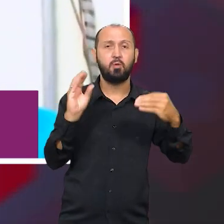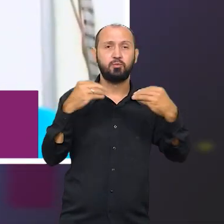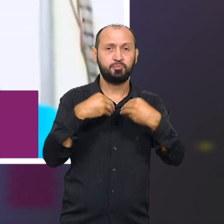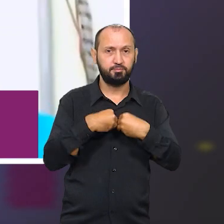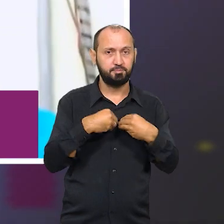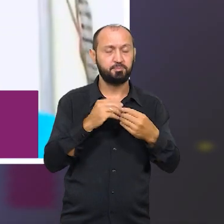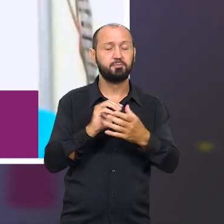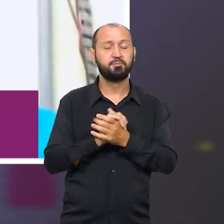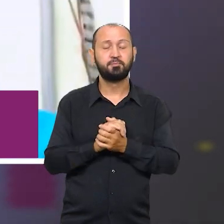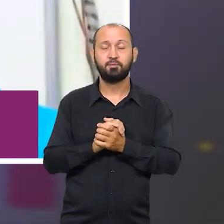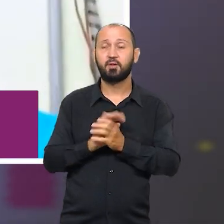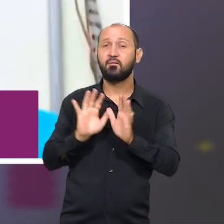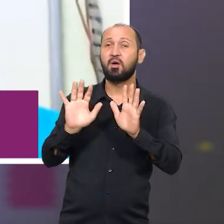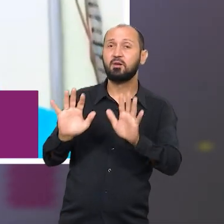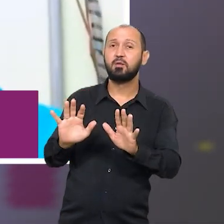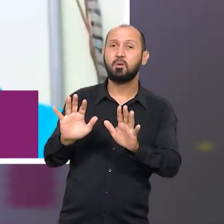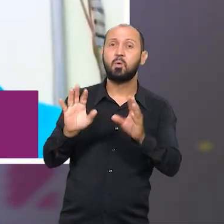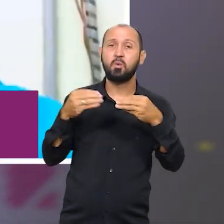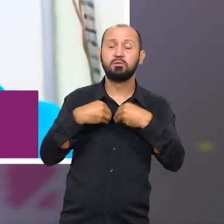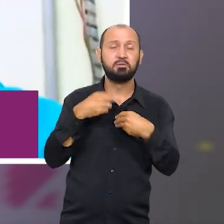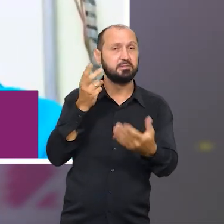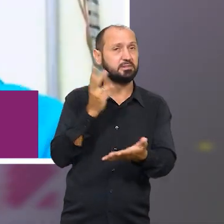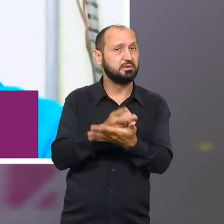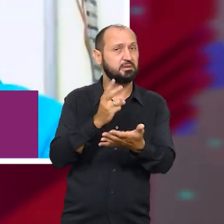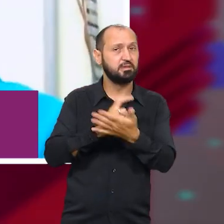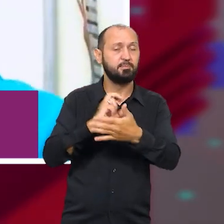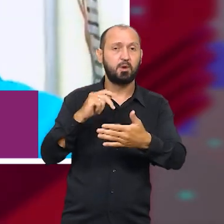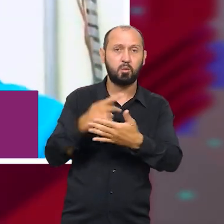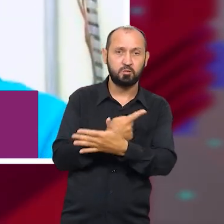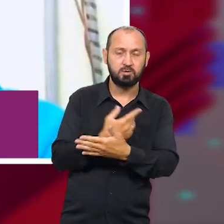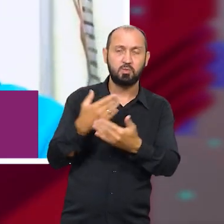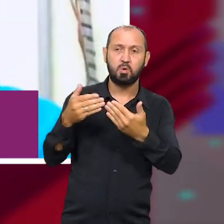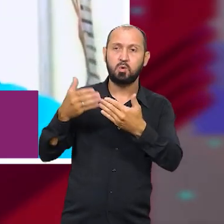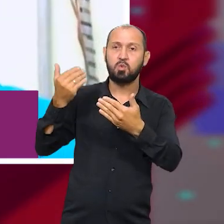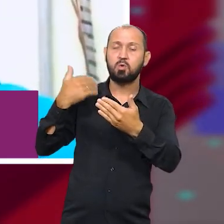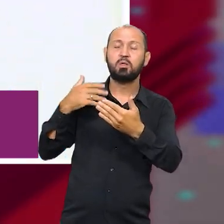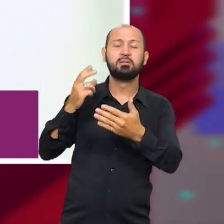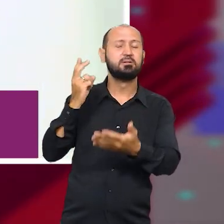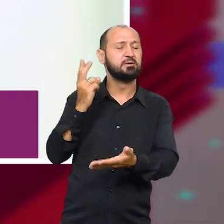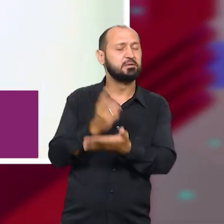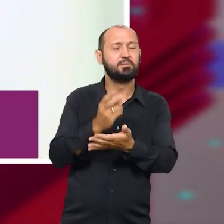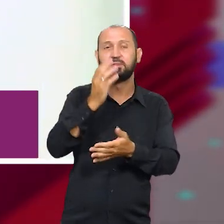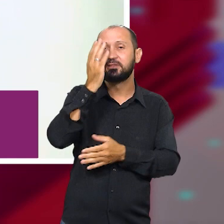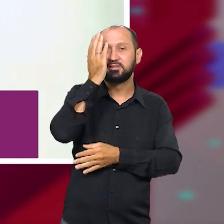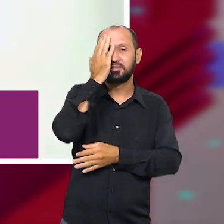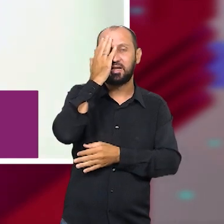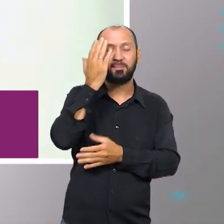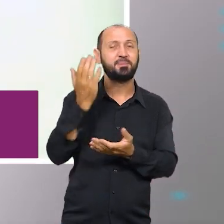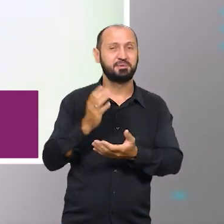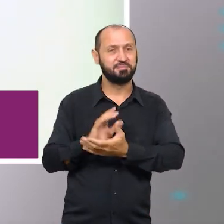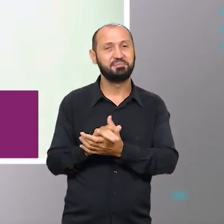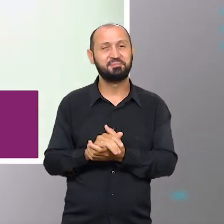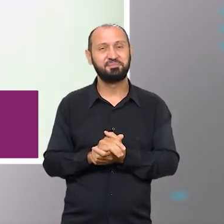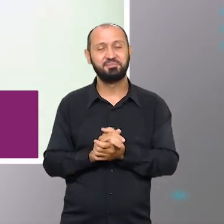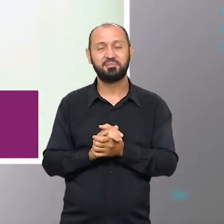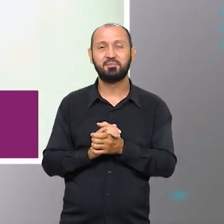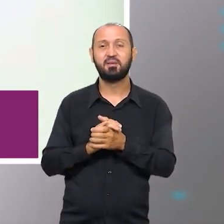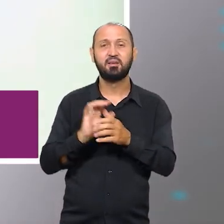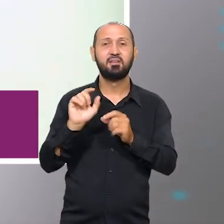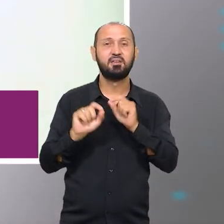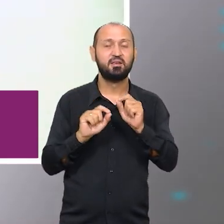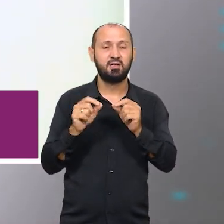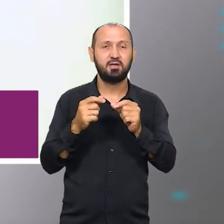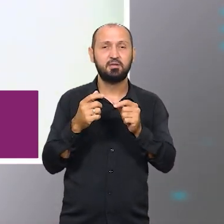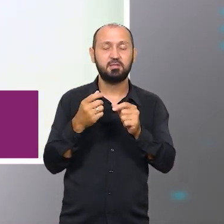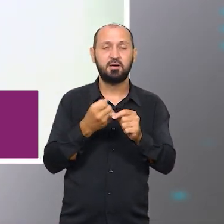diagnóstico com autismo, né? E eu falo assim, o autismo sempre existiu. Nós, no nosso meio, a gente sempre soube